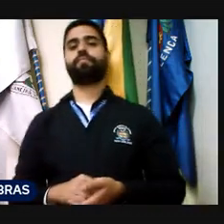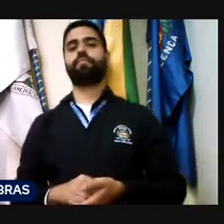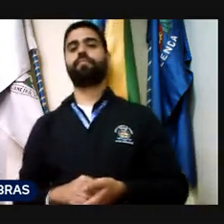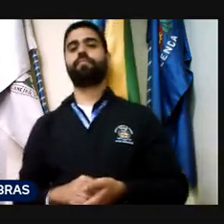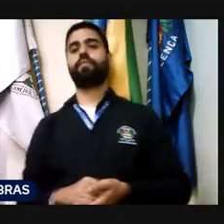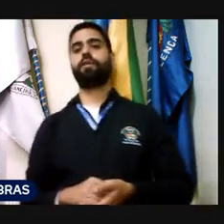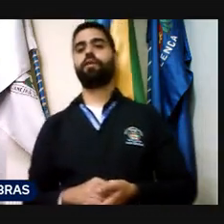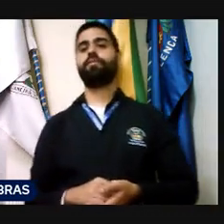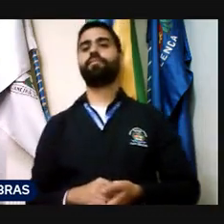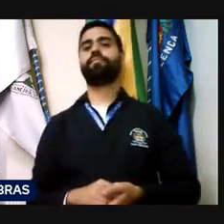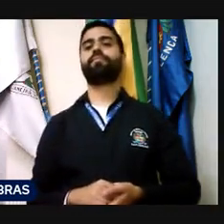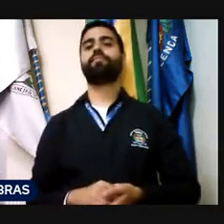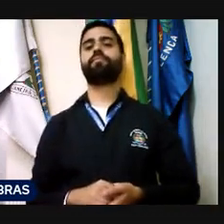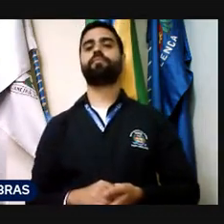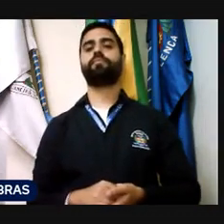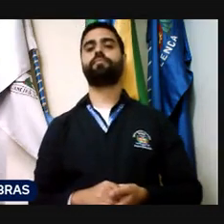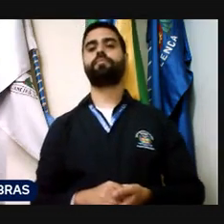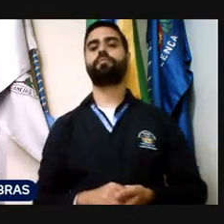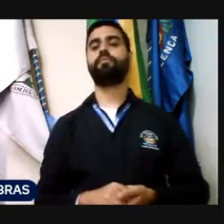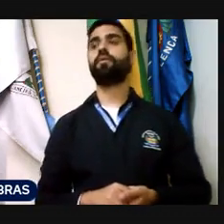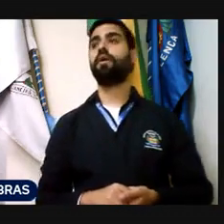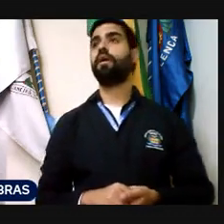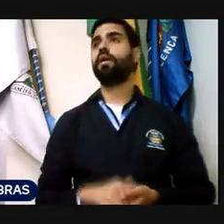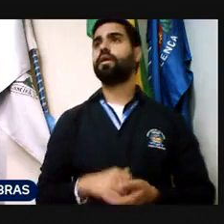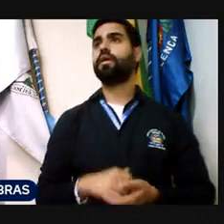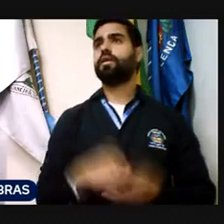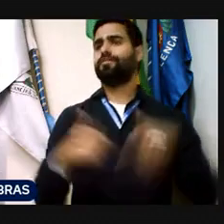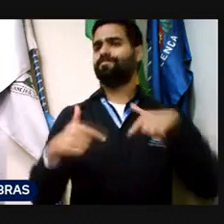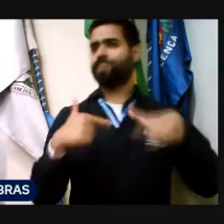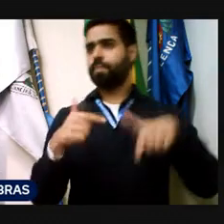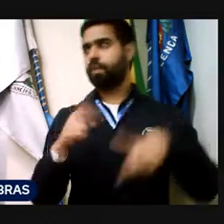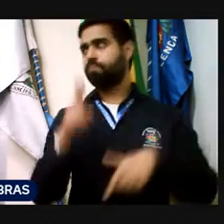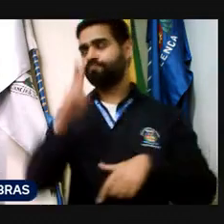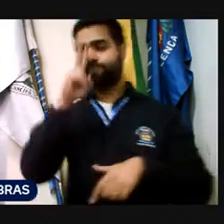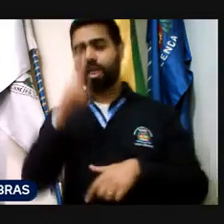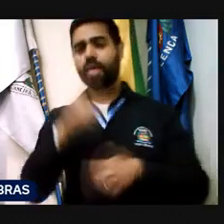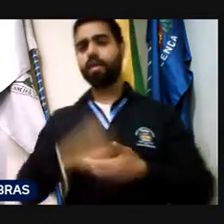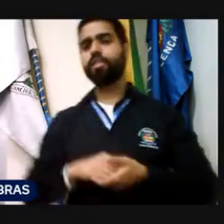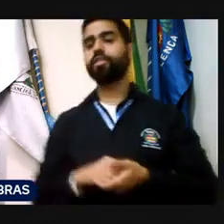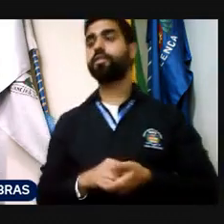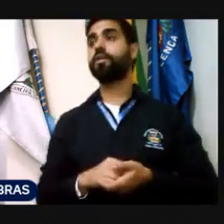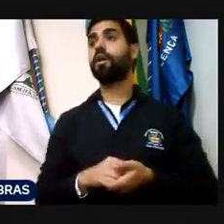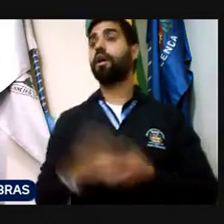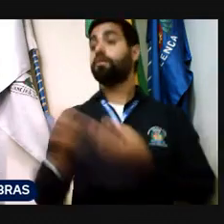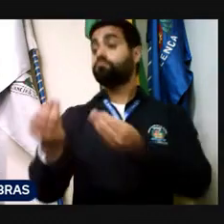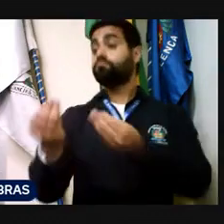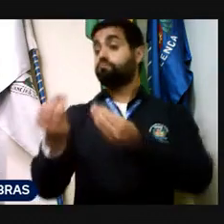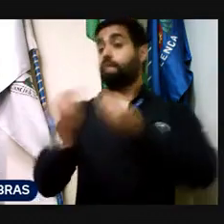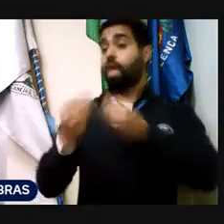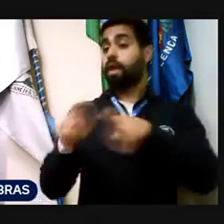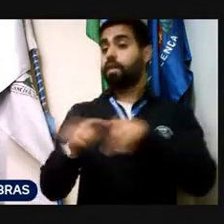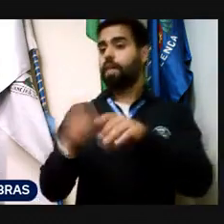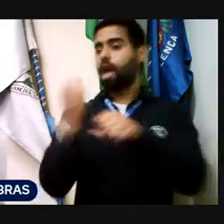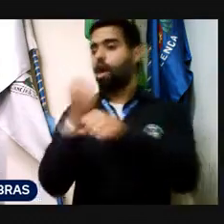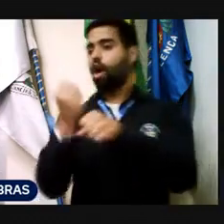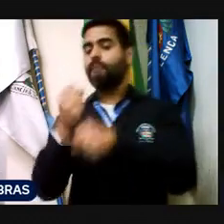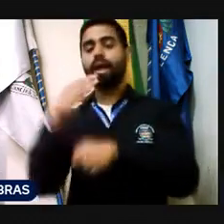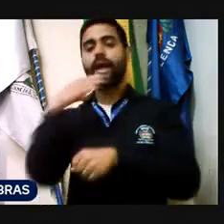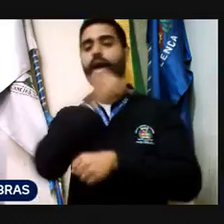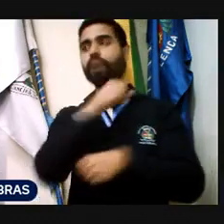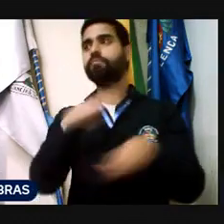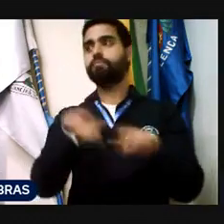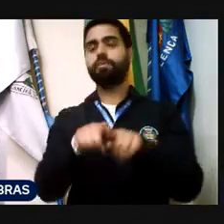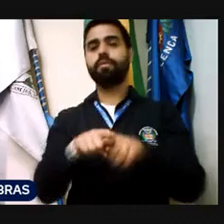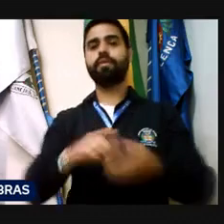lá firme na unidade de saúde para dar celeridade e acabar e entregar a obra o mais rápido